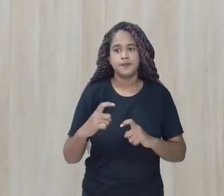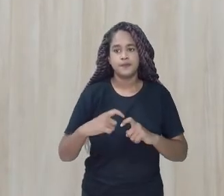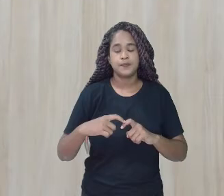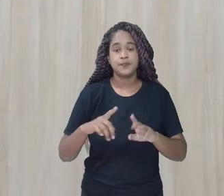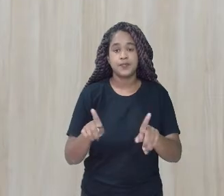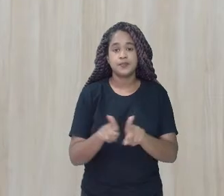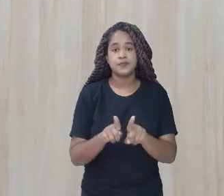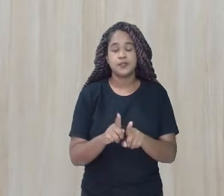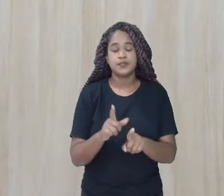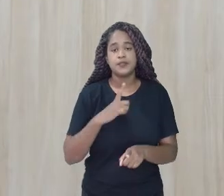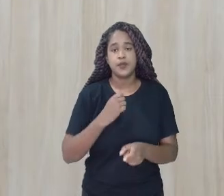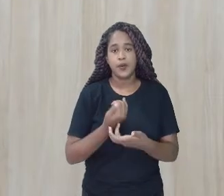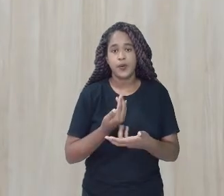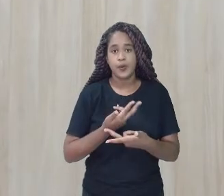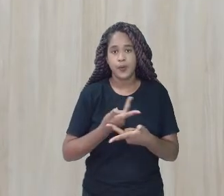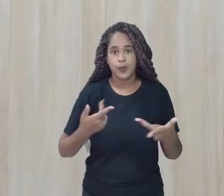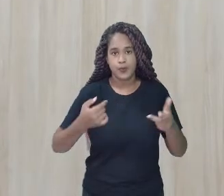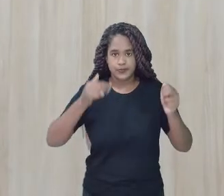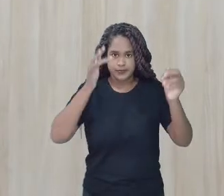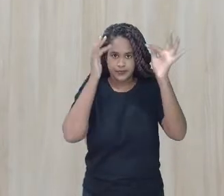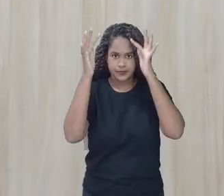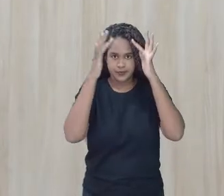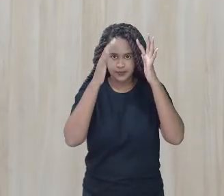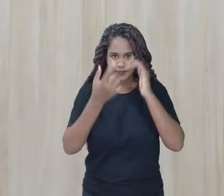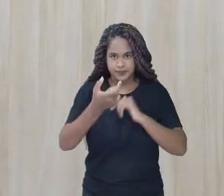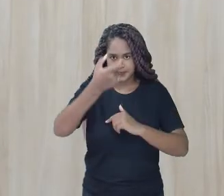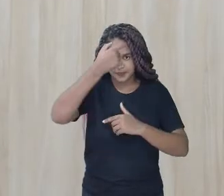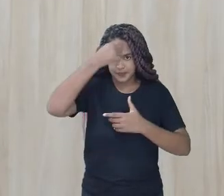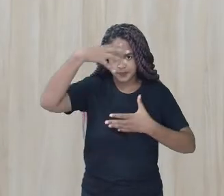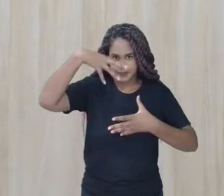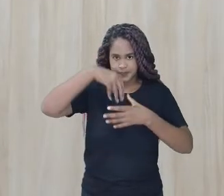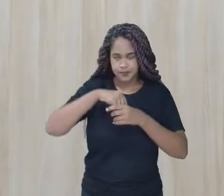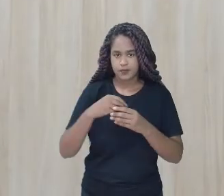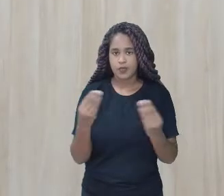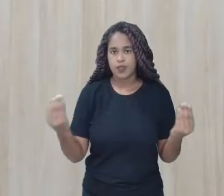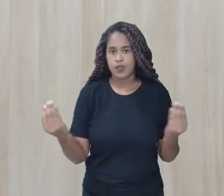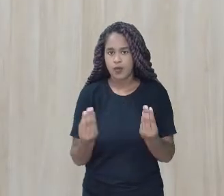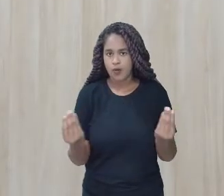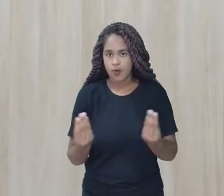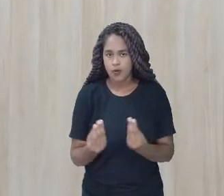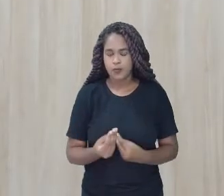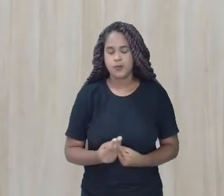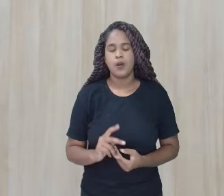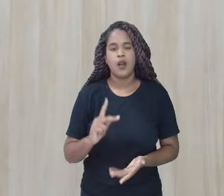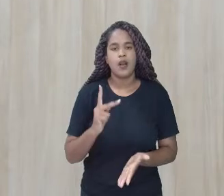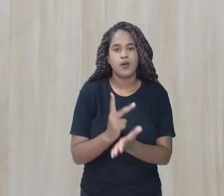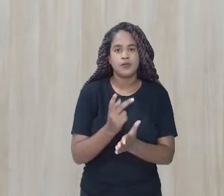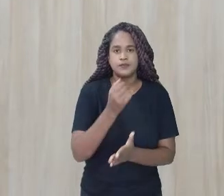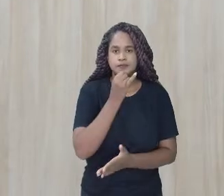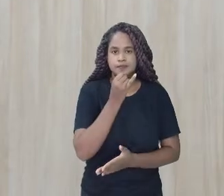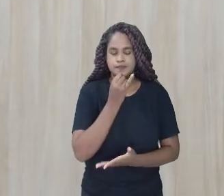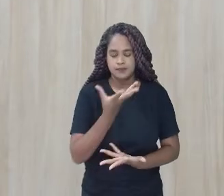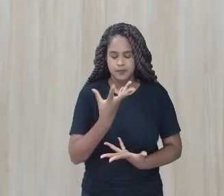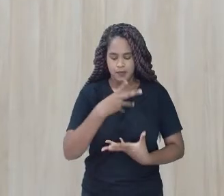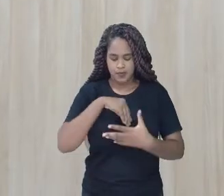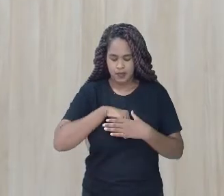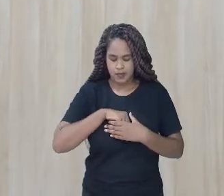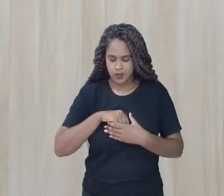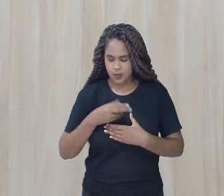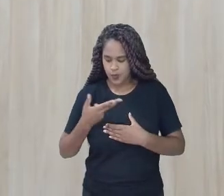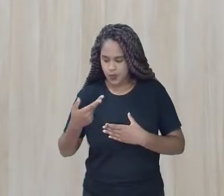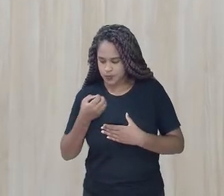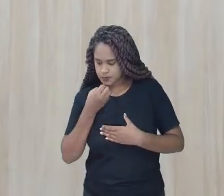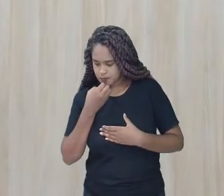psique humana, em como existe essa sombra por trás de todo mundo, ou seja, o bem e o mal